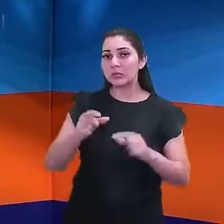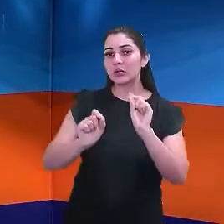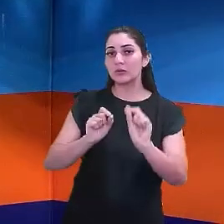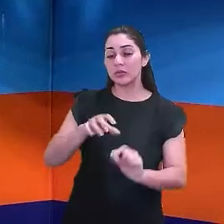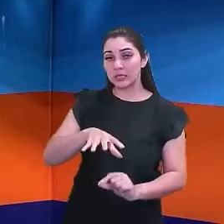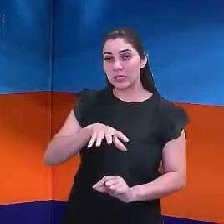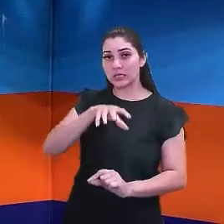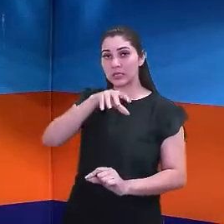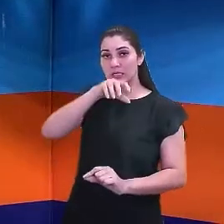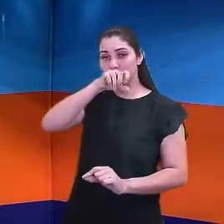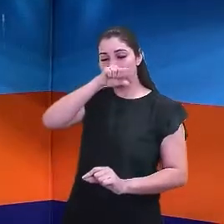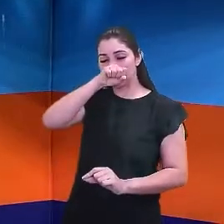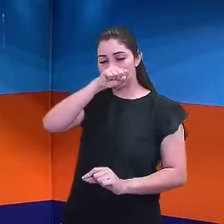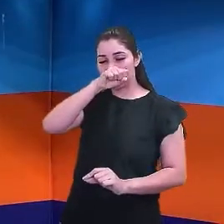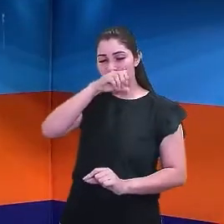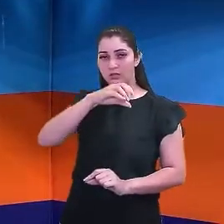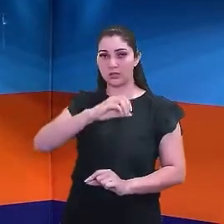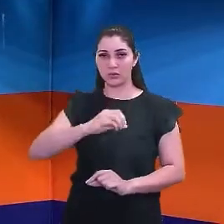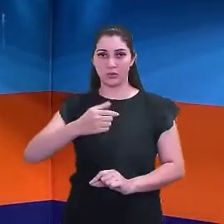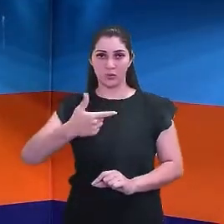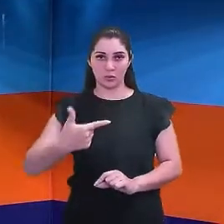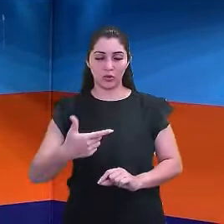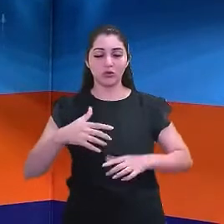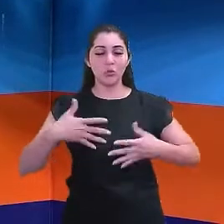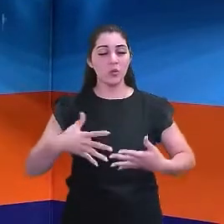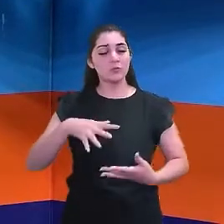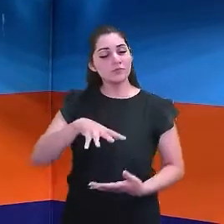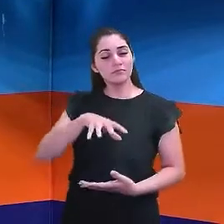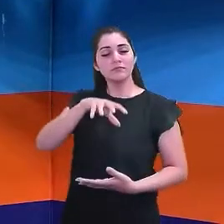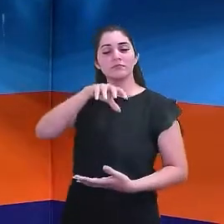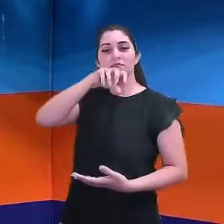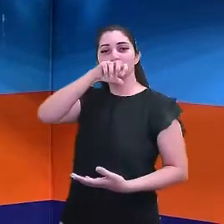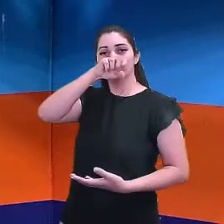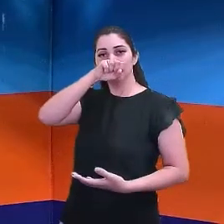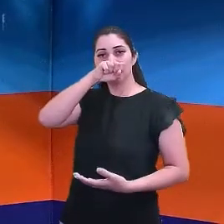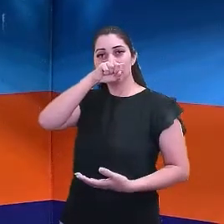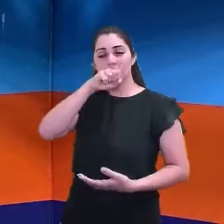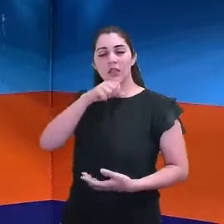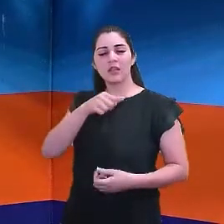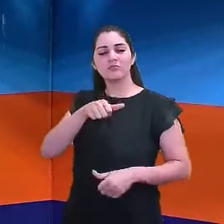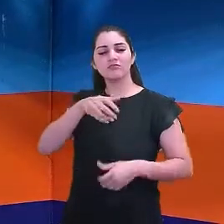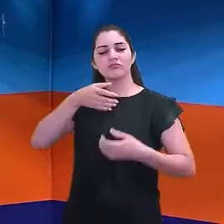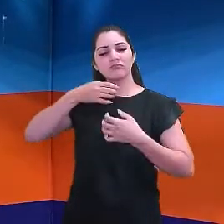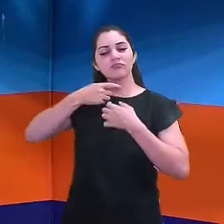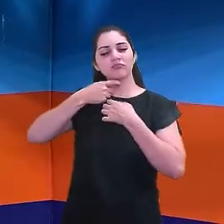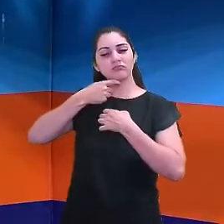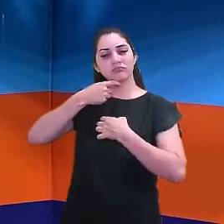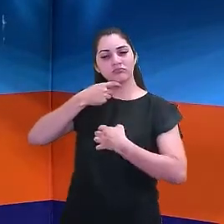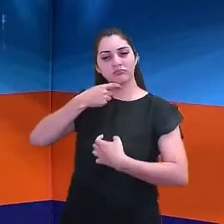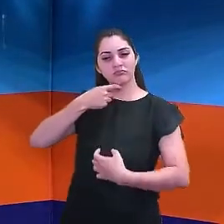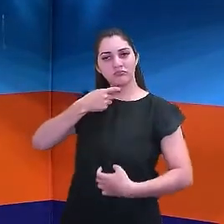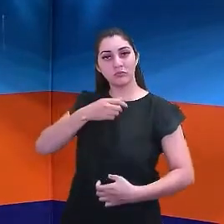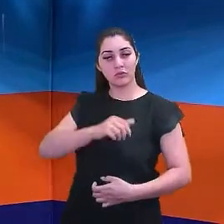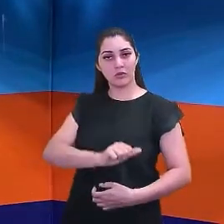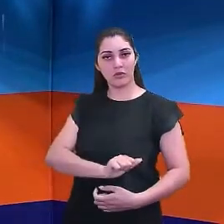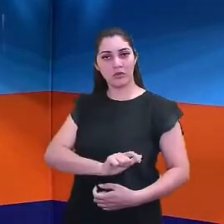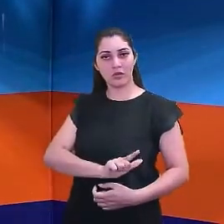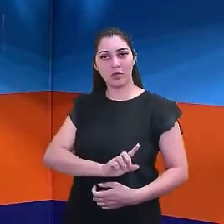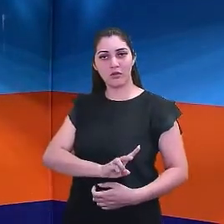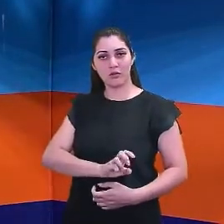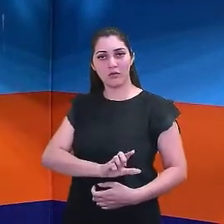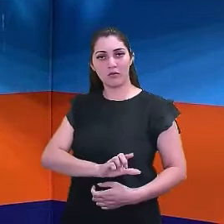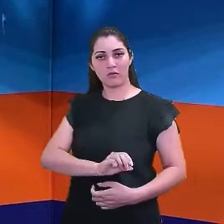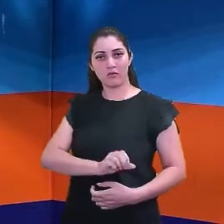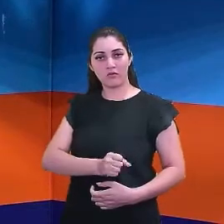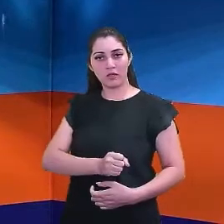gás oxigênio pelo processo respiratório de inspiração, e daí lá nos alvéolos vai ocorrer esse oxigênio que vai ser transportado para